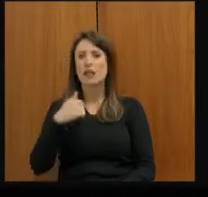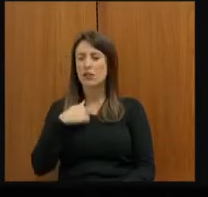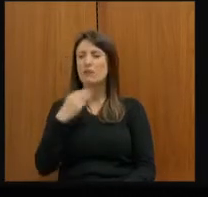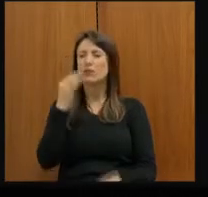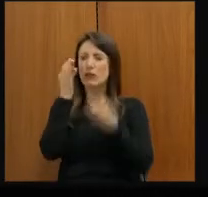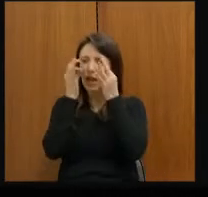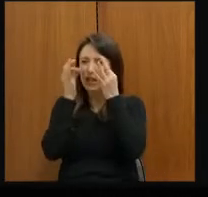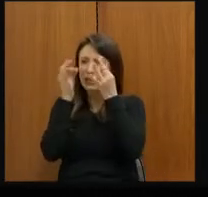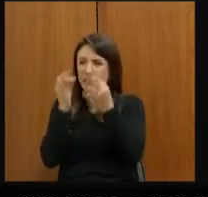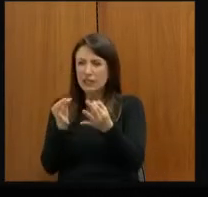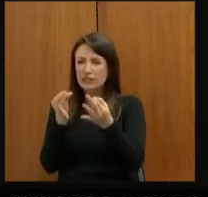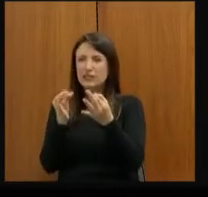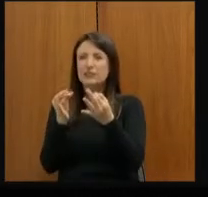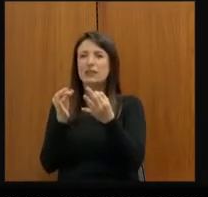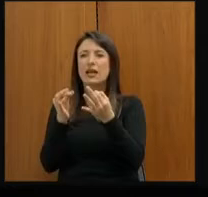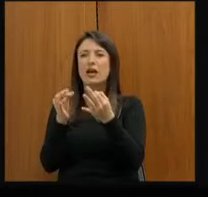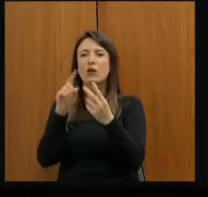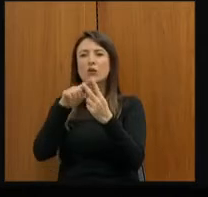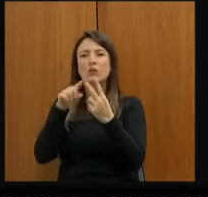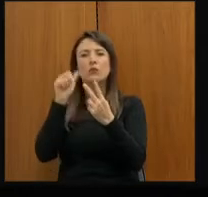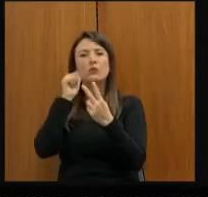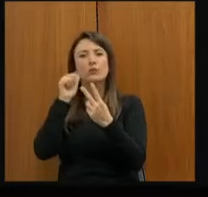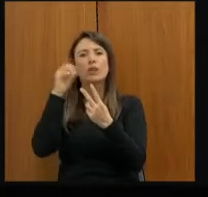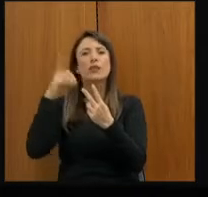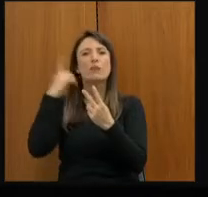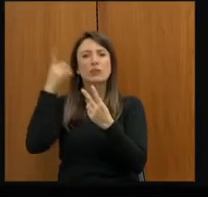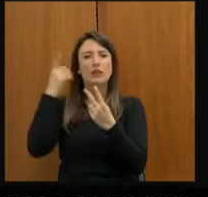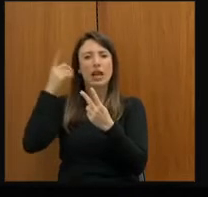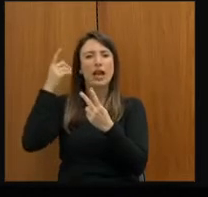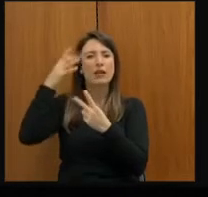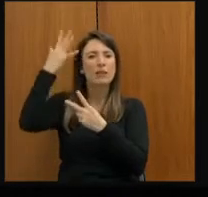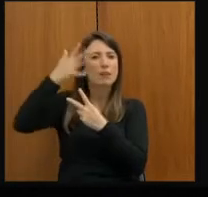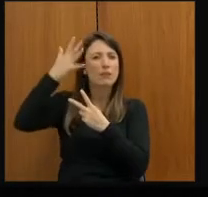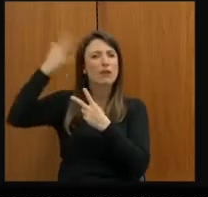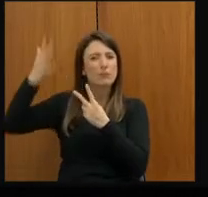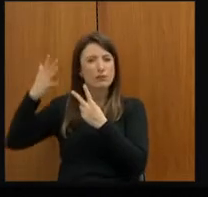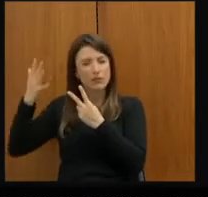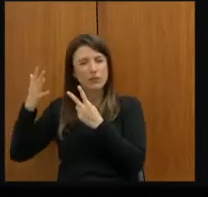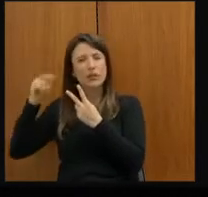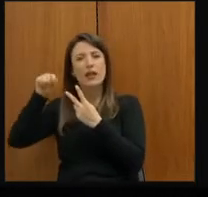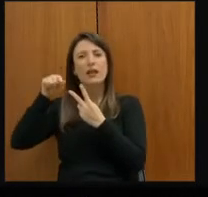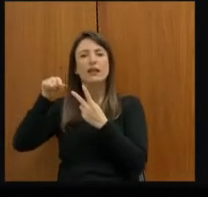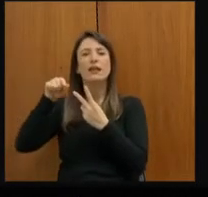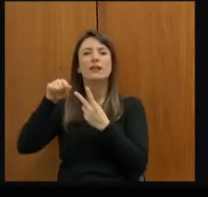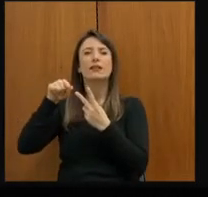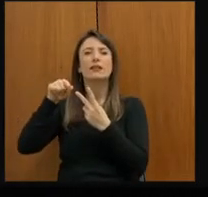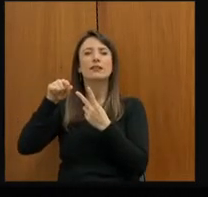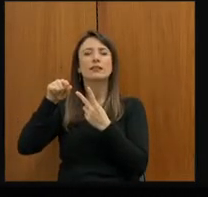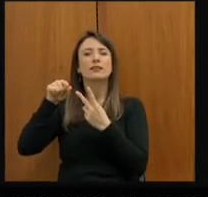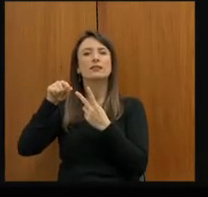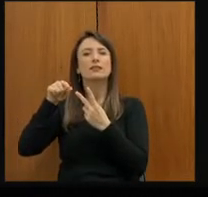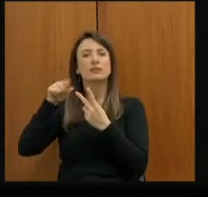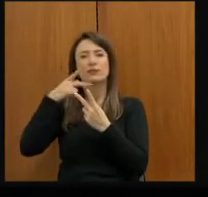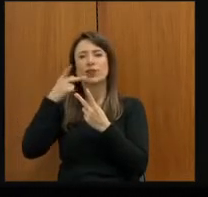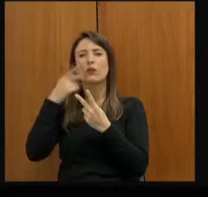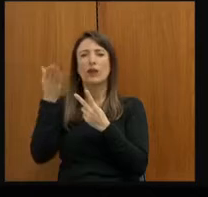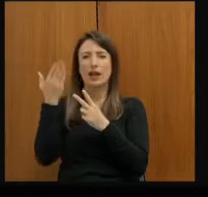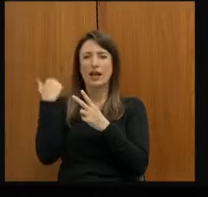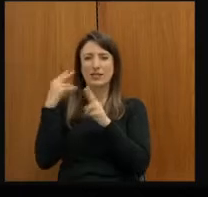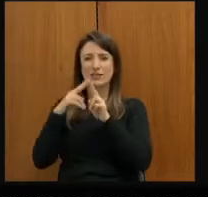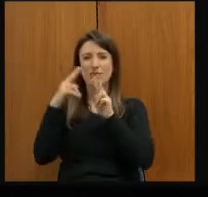das duas deputadas que usaram e usaram A Tribuna virtual